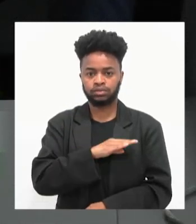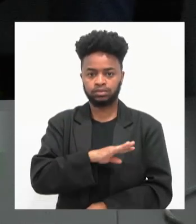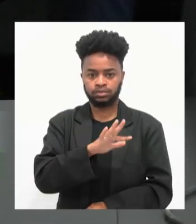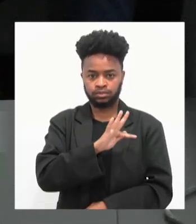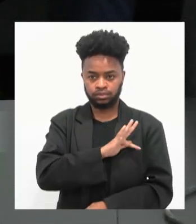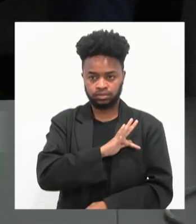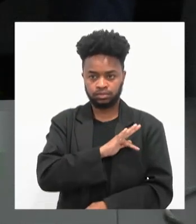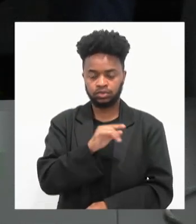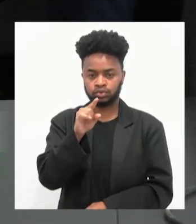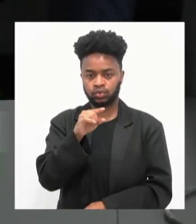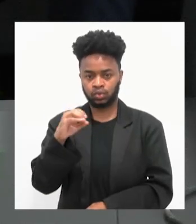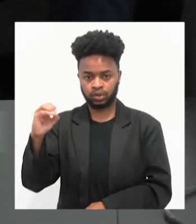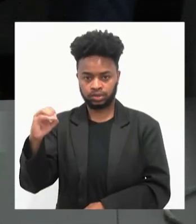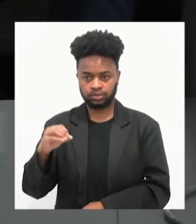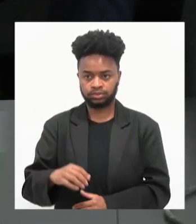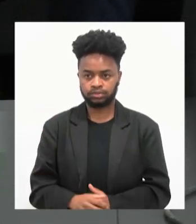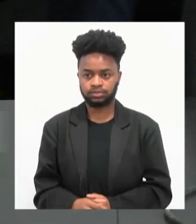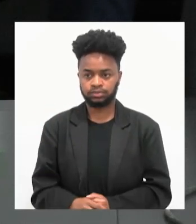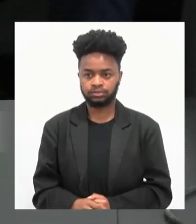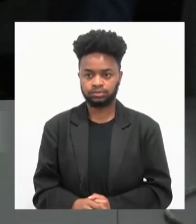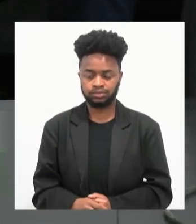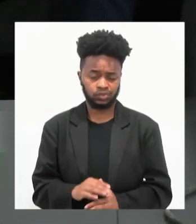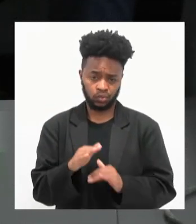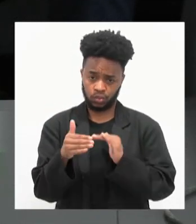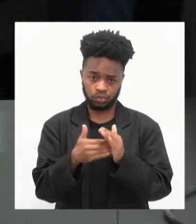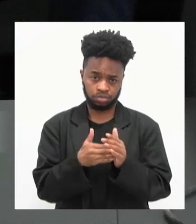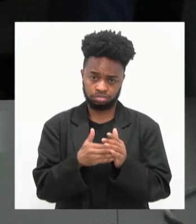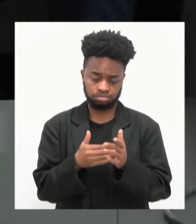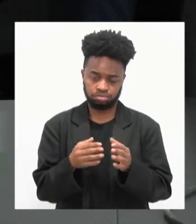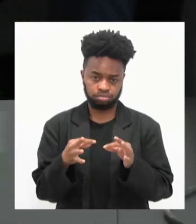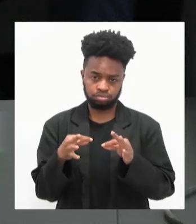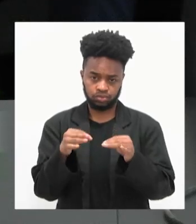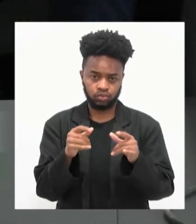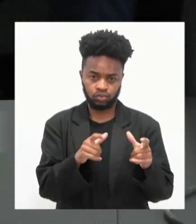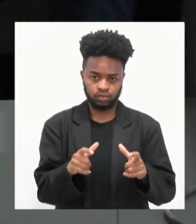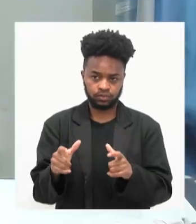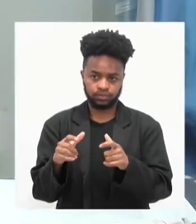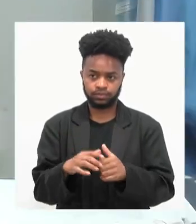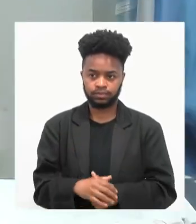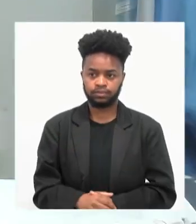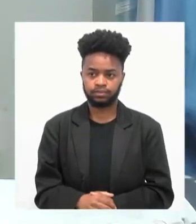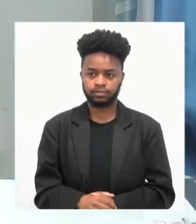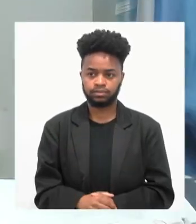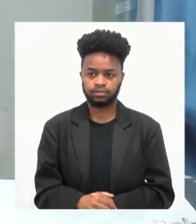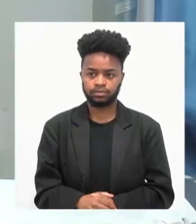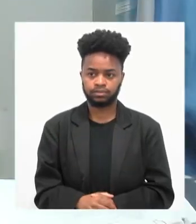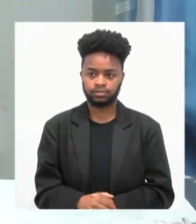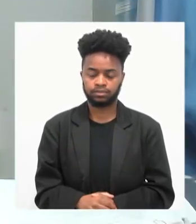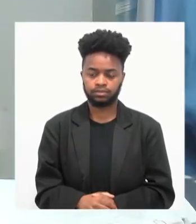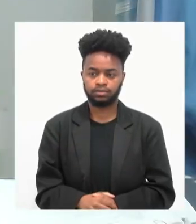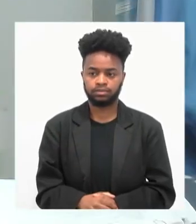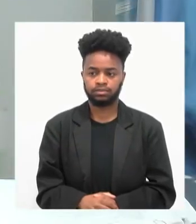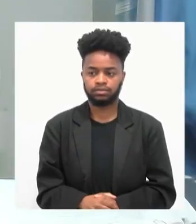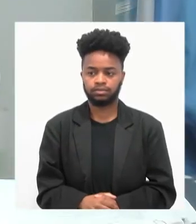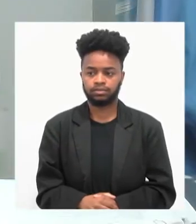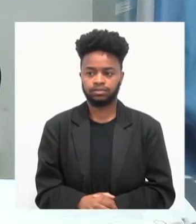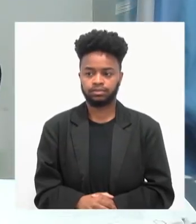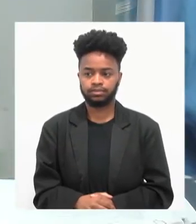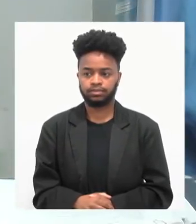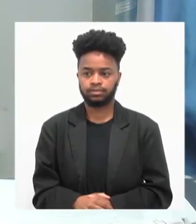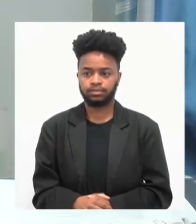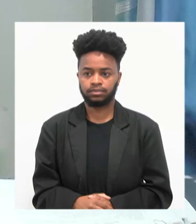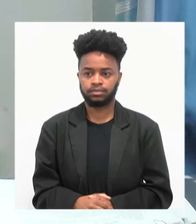Baixada e Zona Oeste. Faz tudo. Faz tudo. Né? Tá, a grande capital aqui, então, é tudo com o senhor. Tá, então a gente está falando